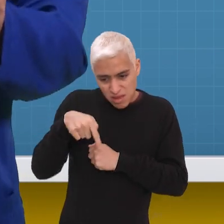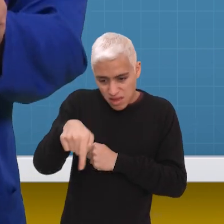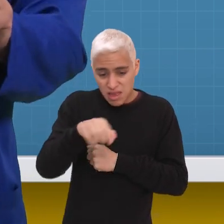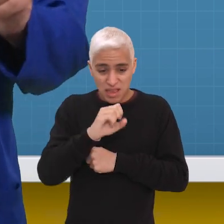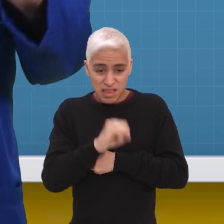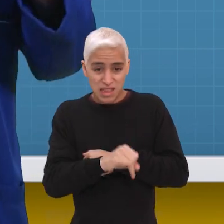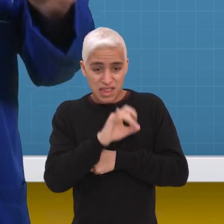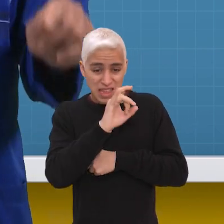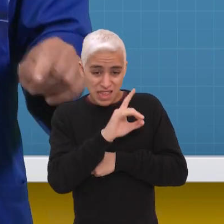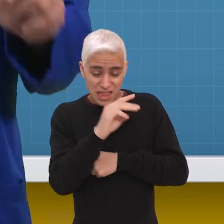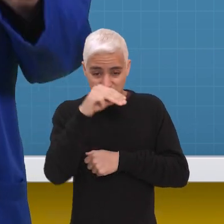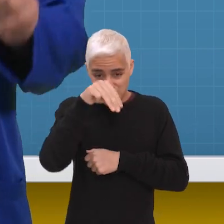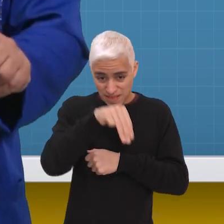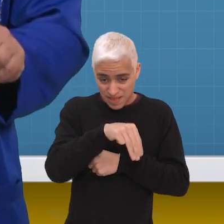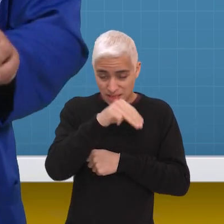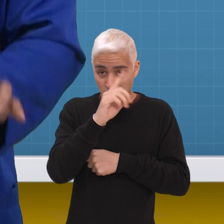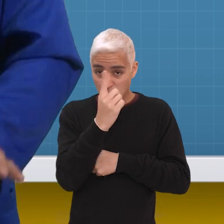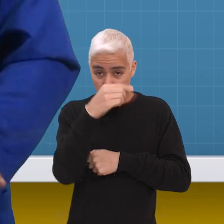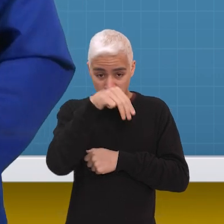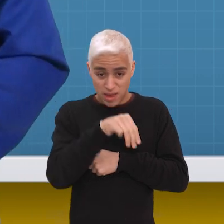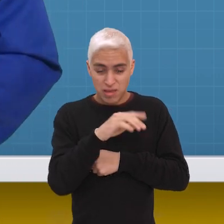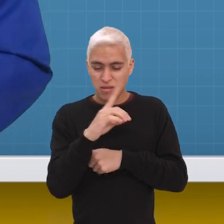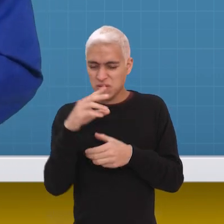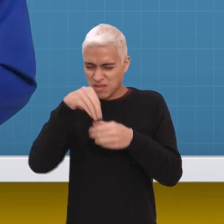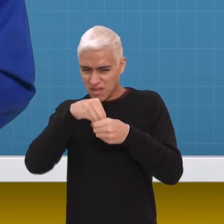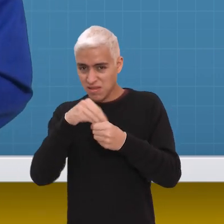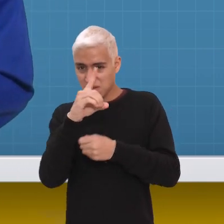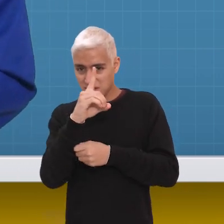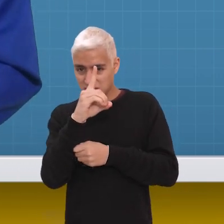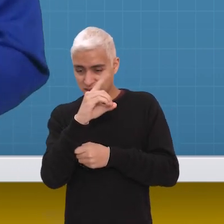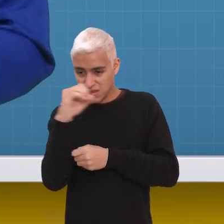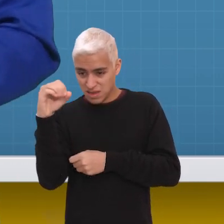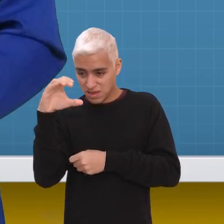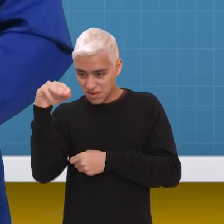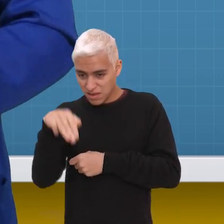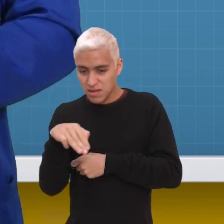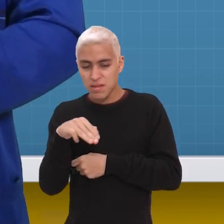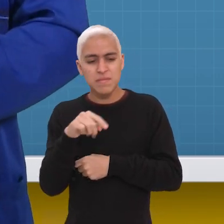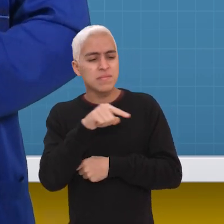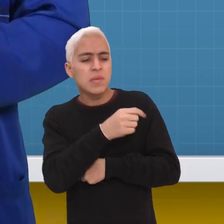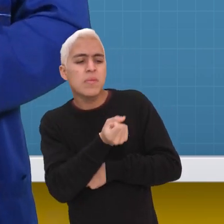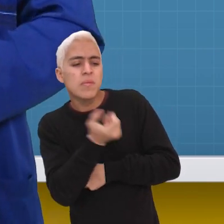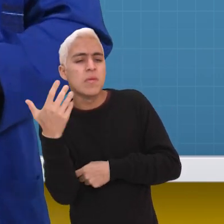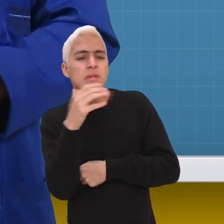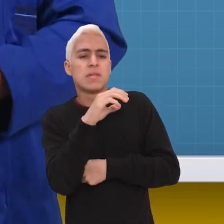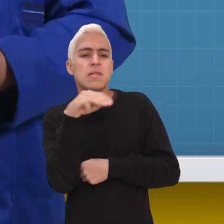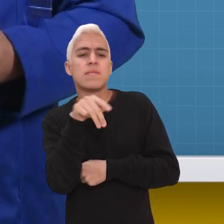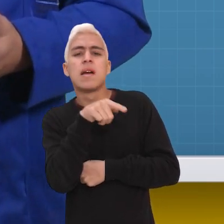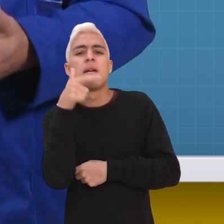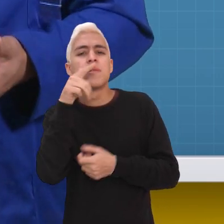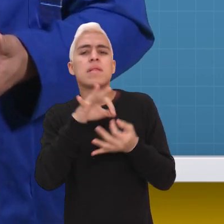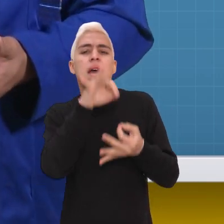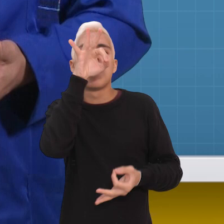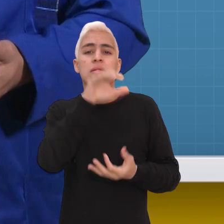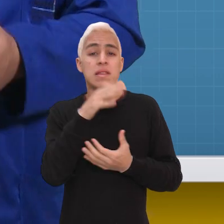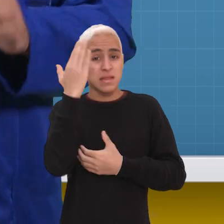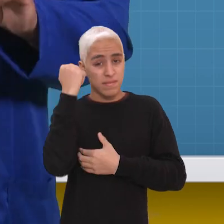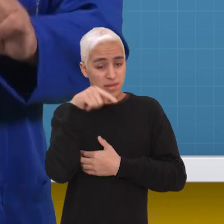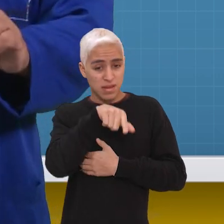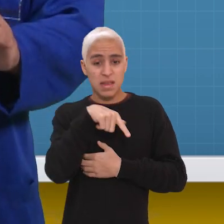comigo e resolva, se cada metro tem 100 centímetros, quantos centímetros Juliana tem de